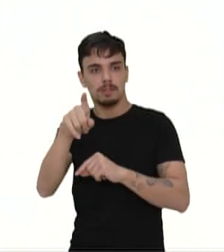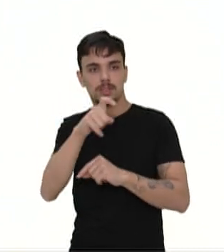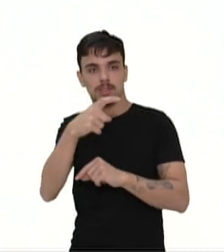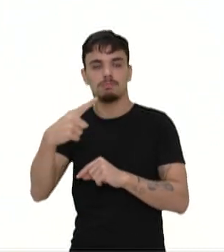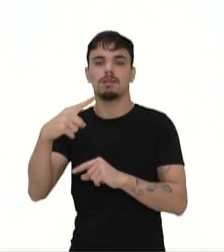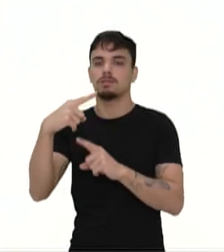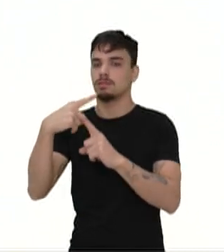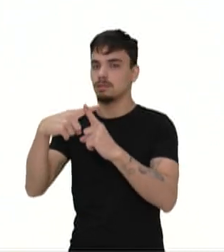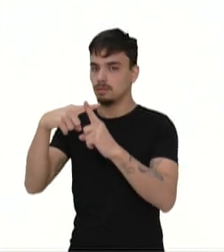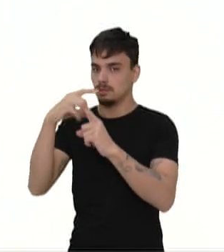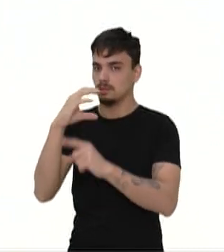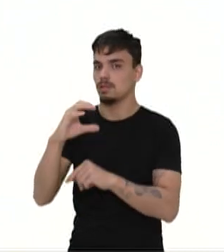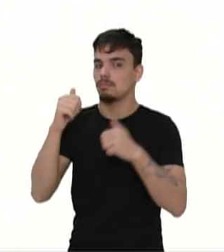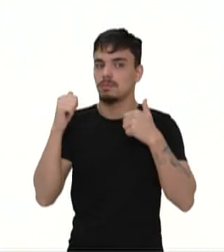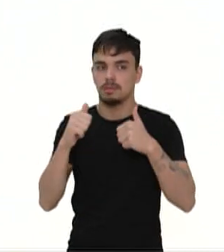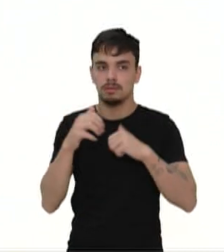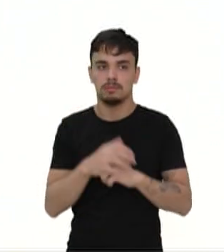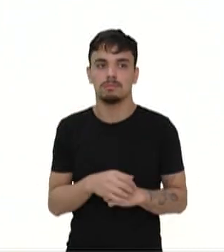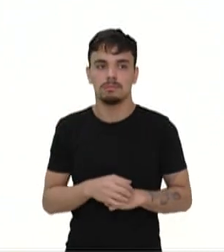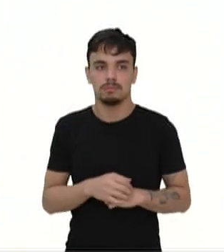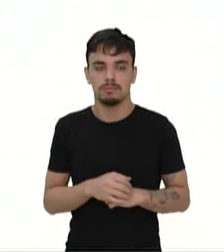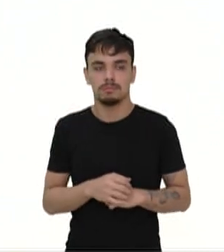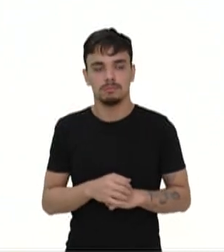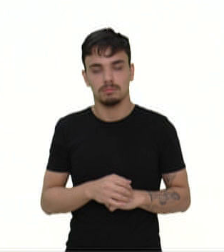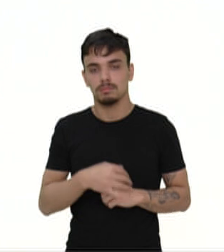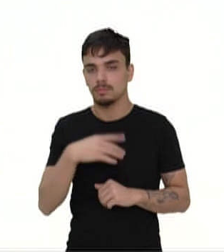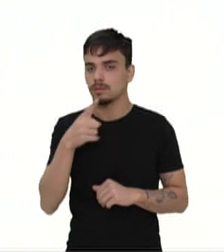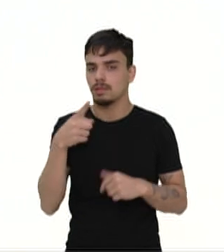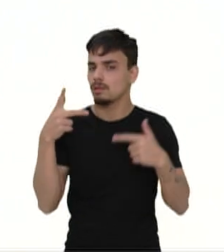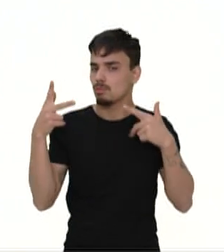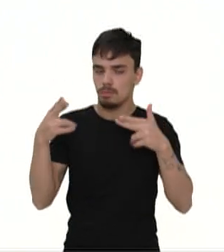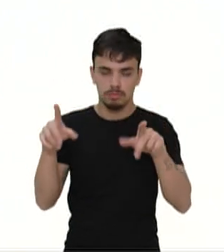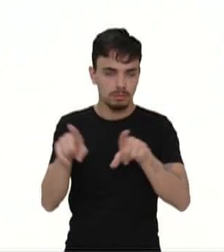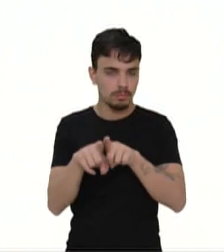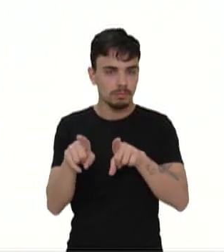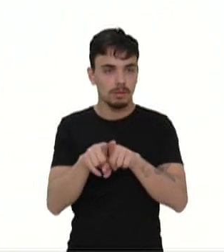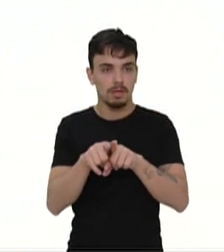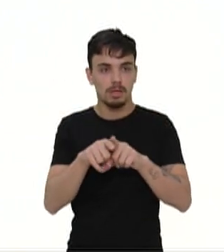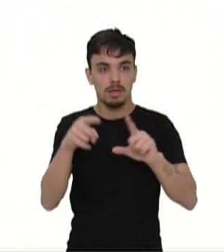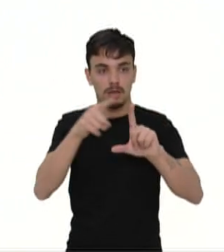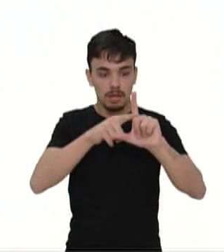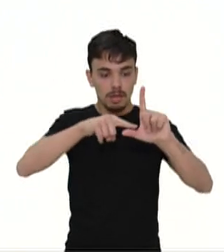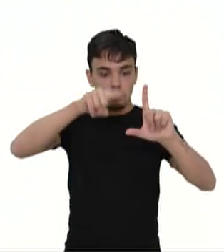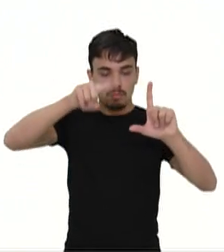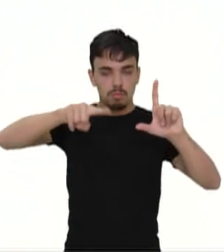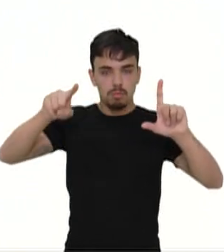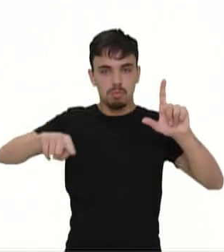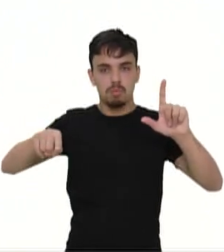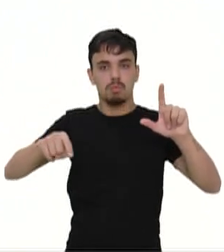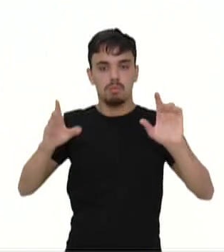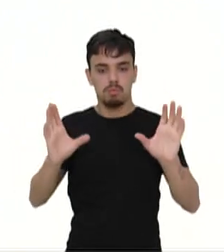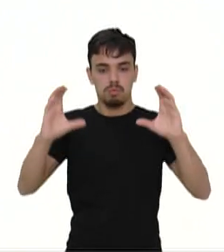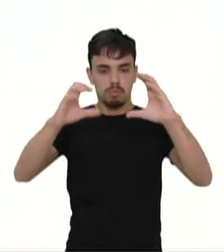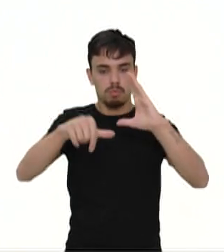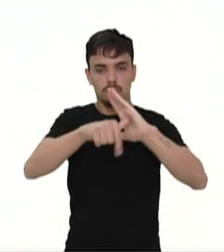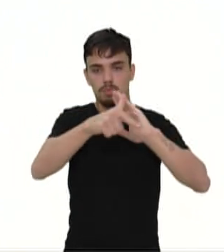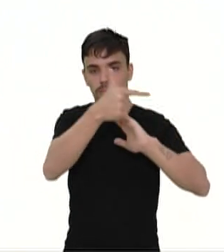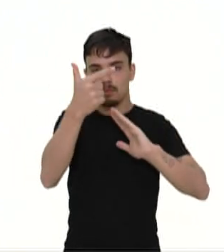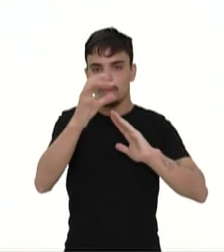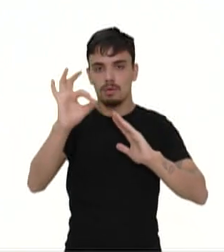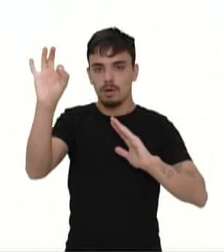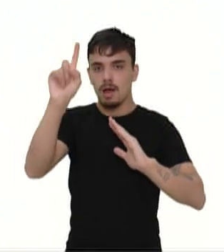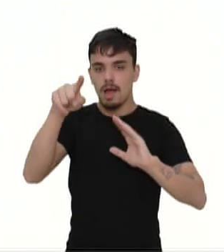ali um y ao invés de f de x, já que é a mesma coisa. O gráfico da função quadrática é uma